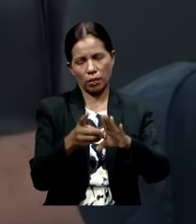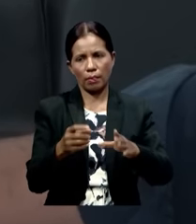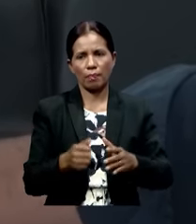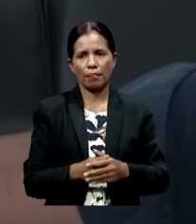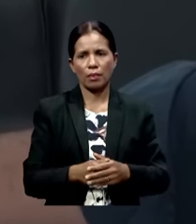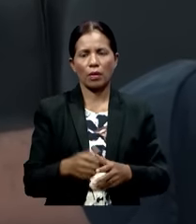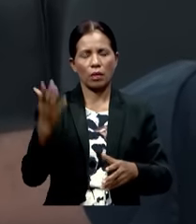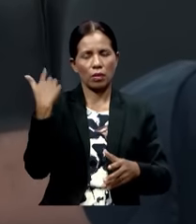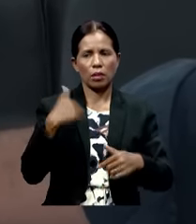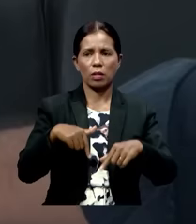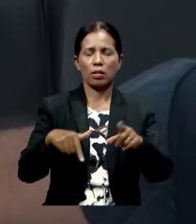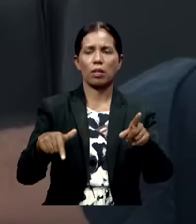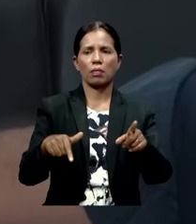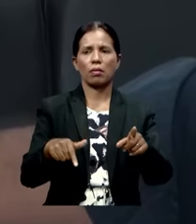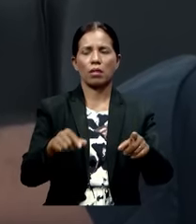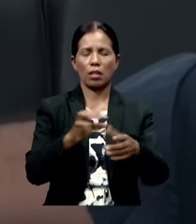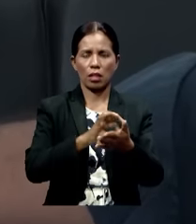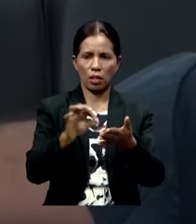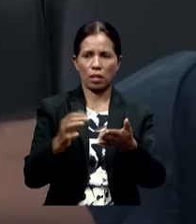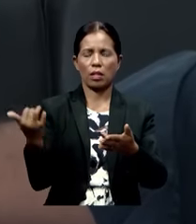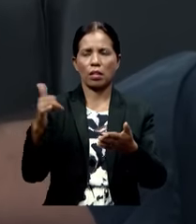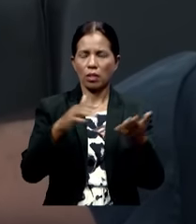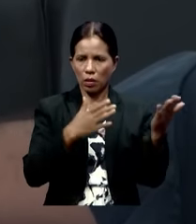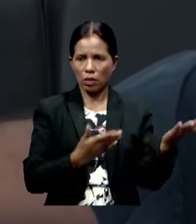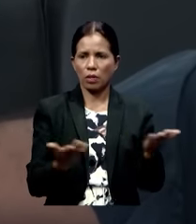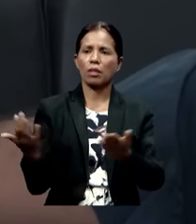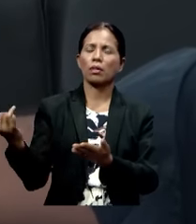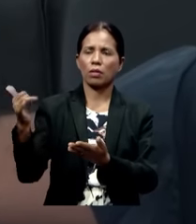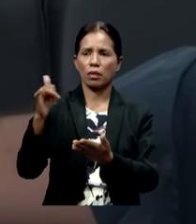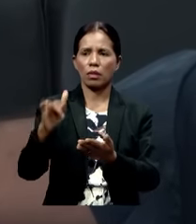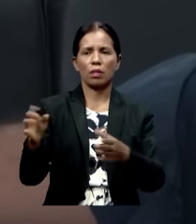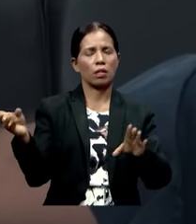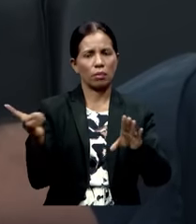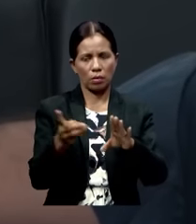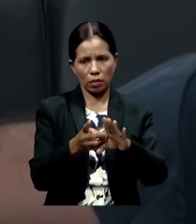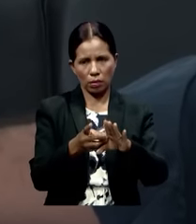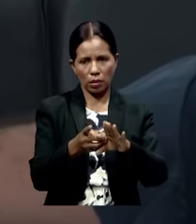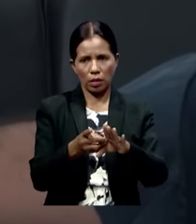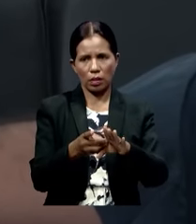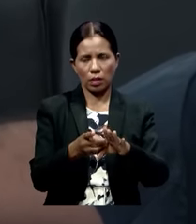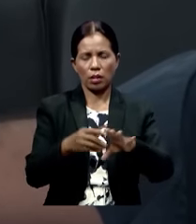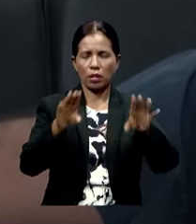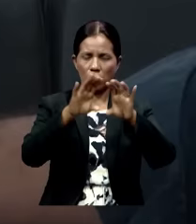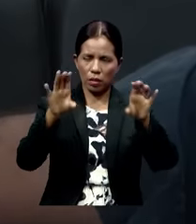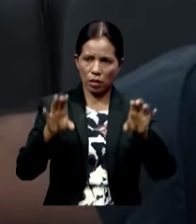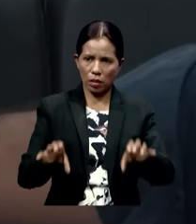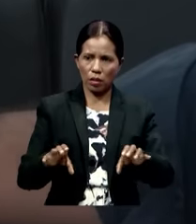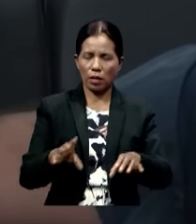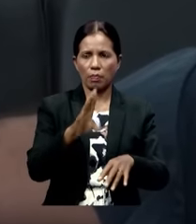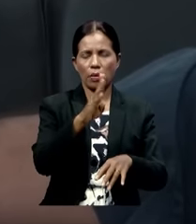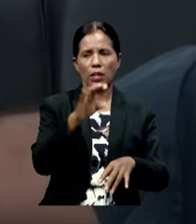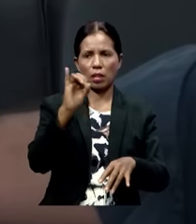Se antes ira tuba escrita, ser lori sirania ser diploma, ser lori sirania bilhete